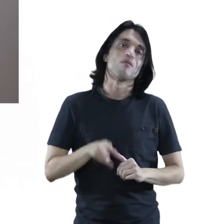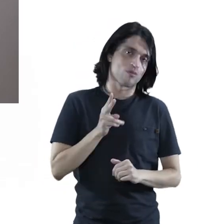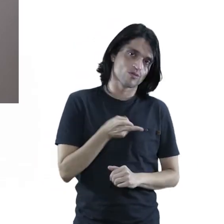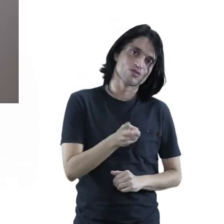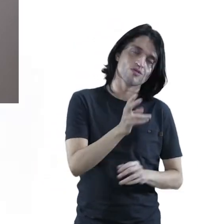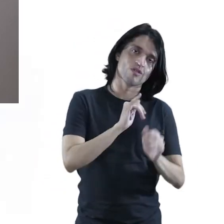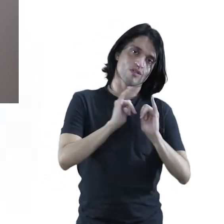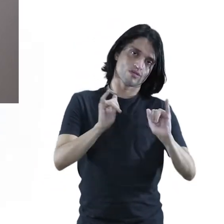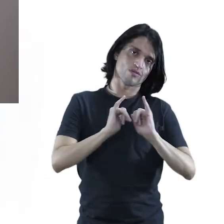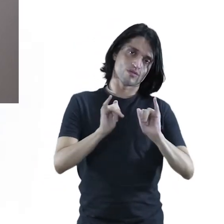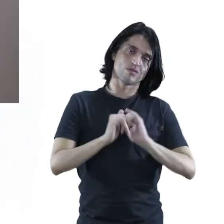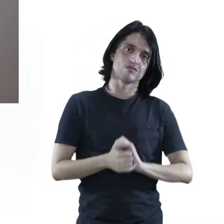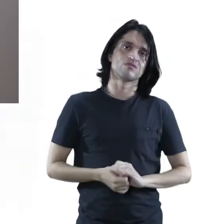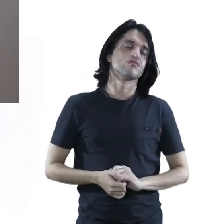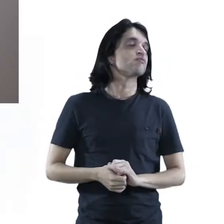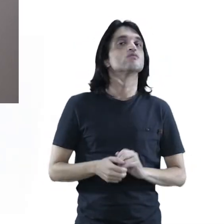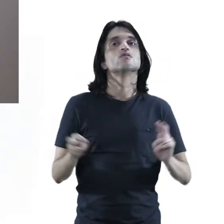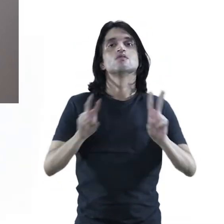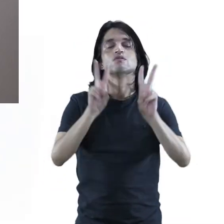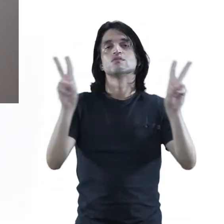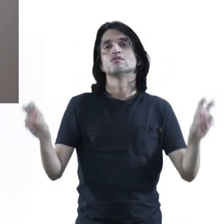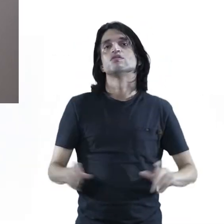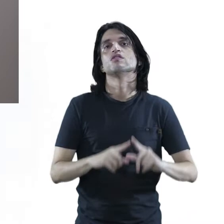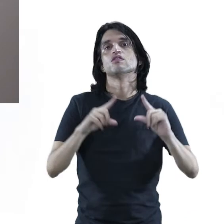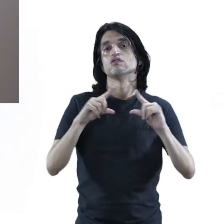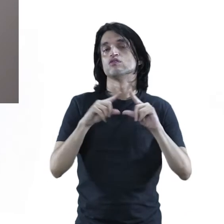enquanto, não acaba. Vamos prosseguir com